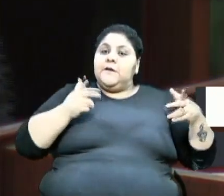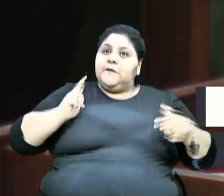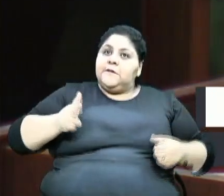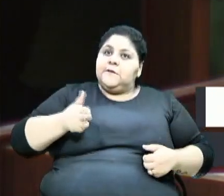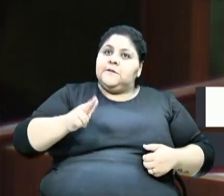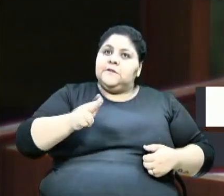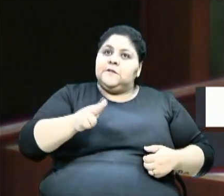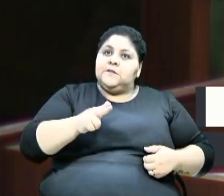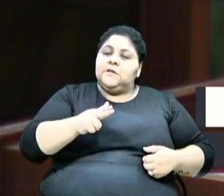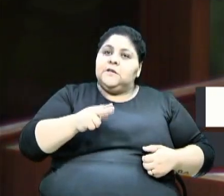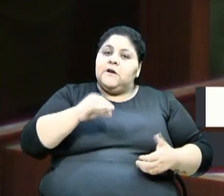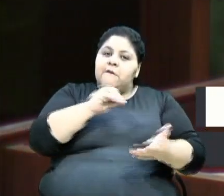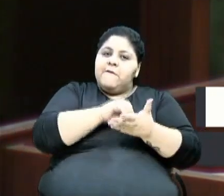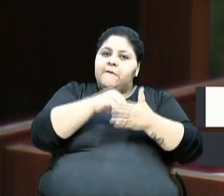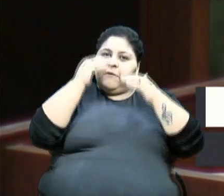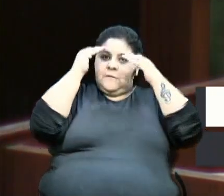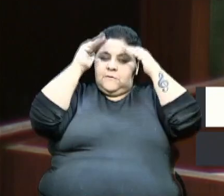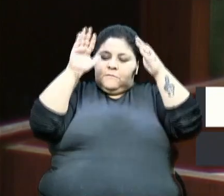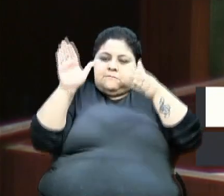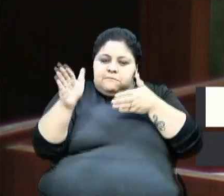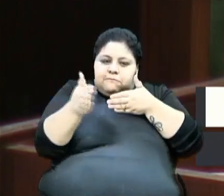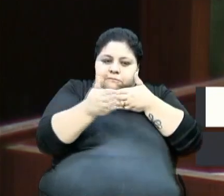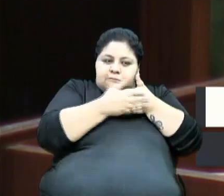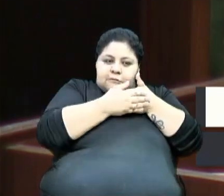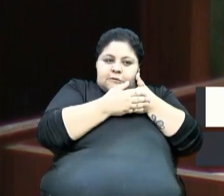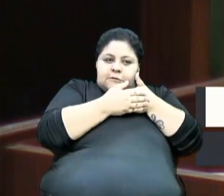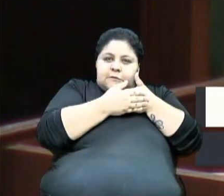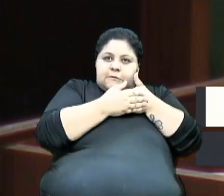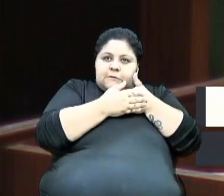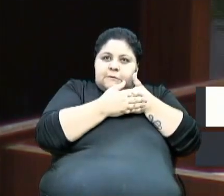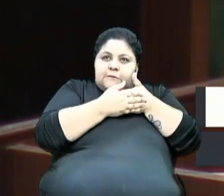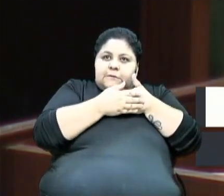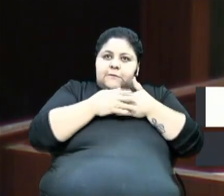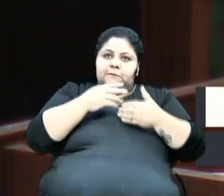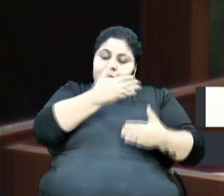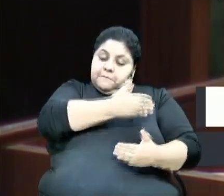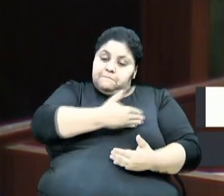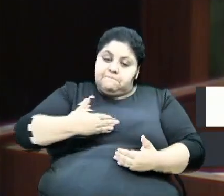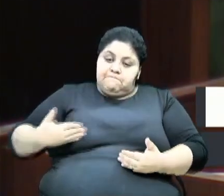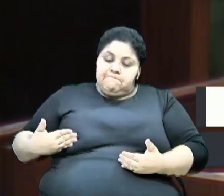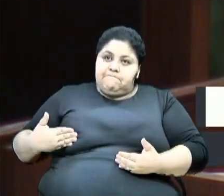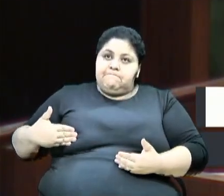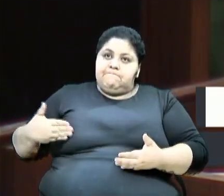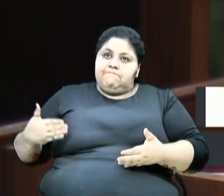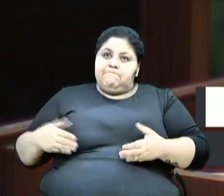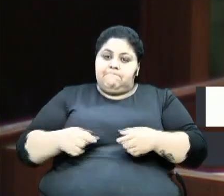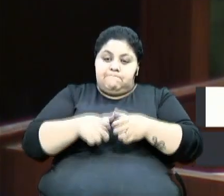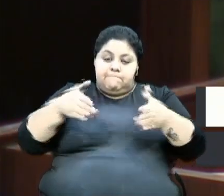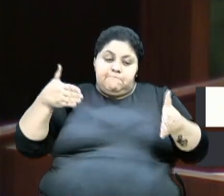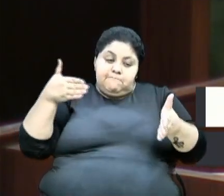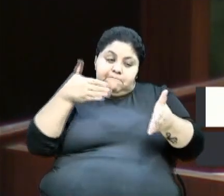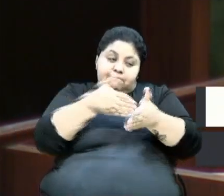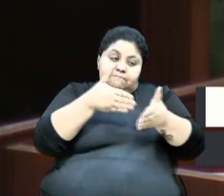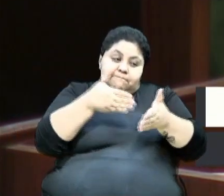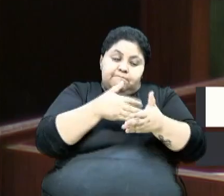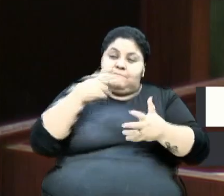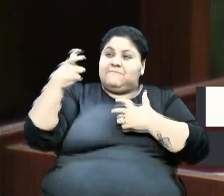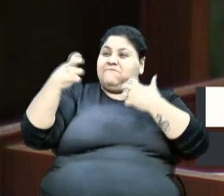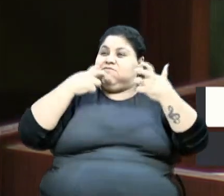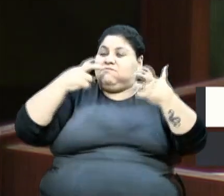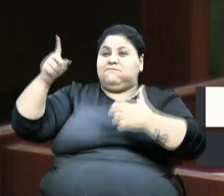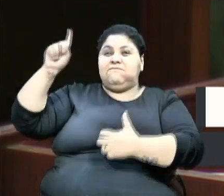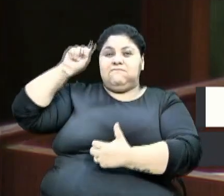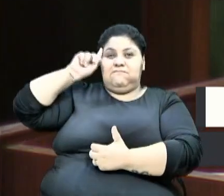da sociedade, a omissão do poder público, com enormes limitações e pedidos de socorro diários,